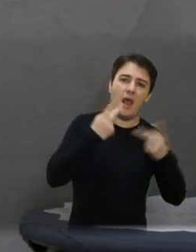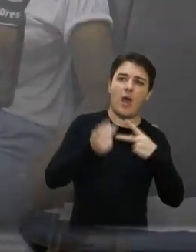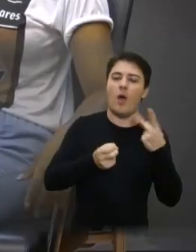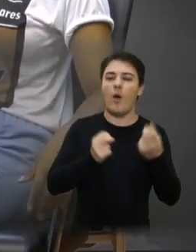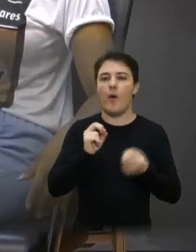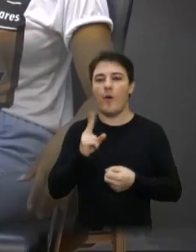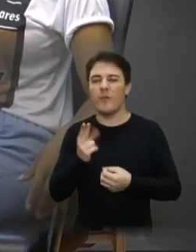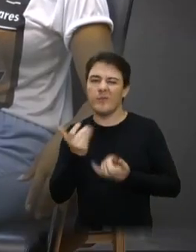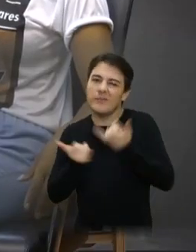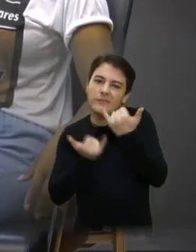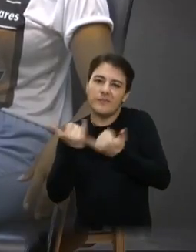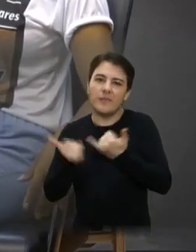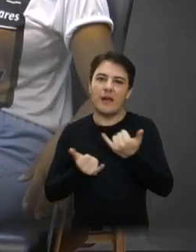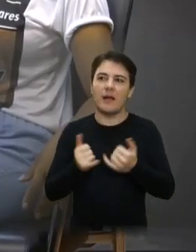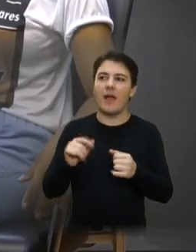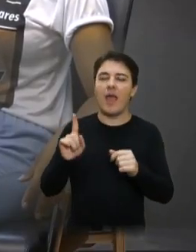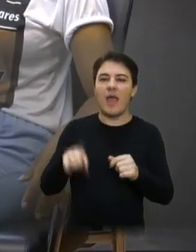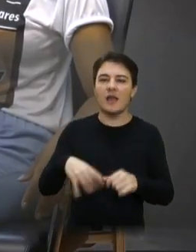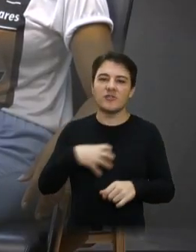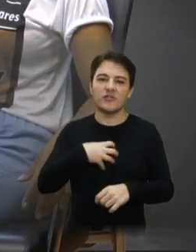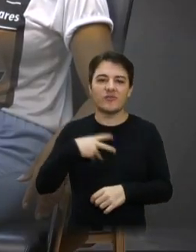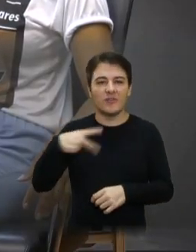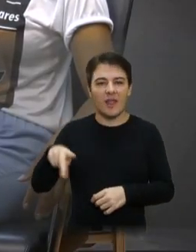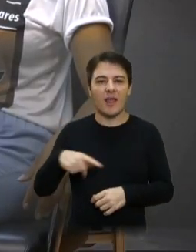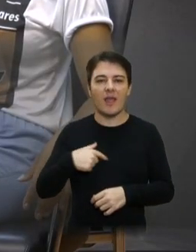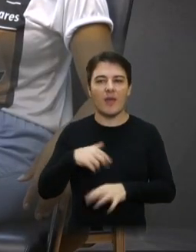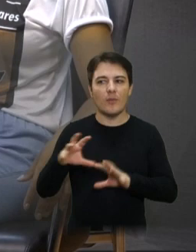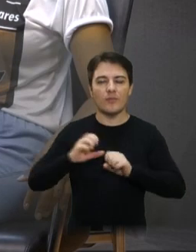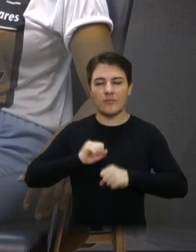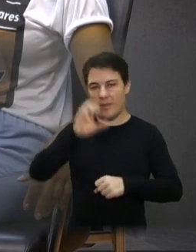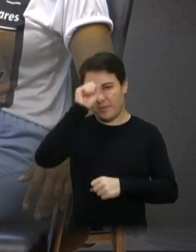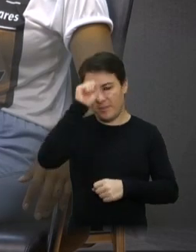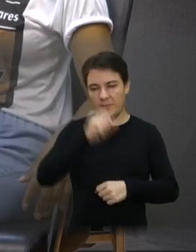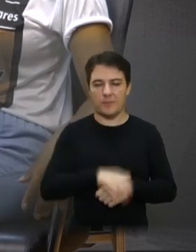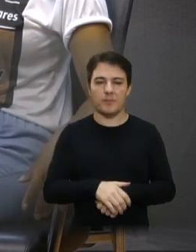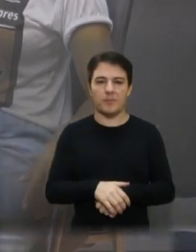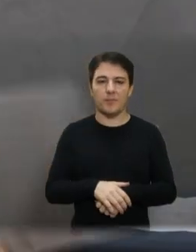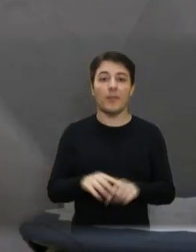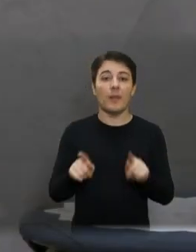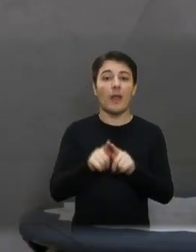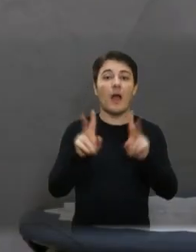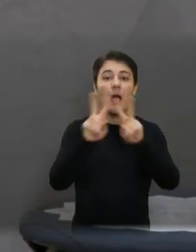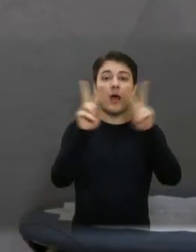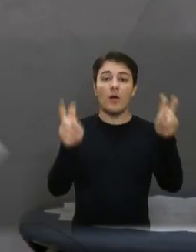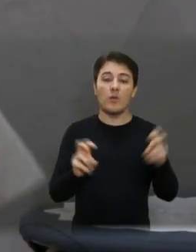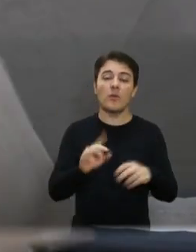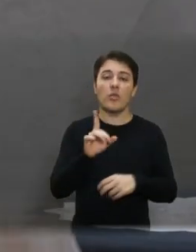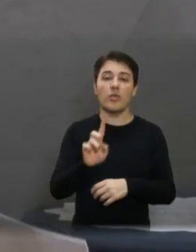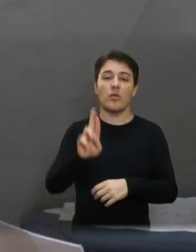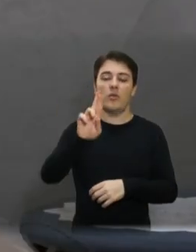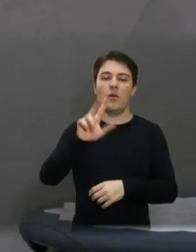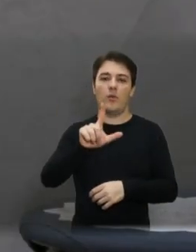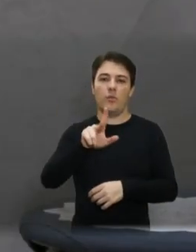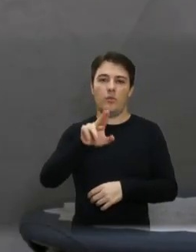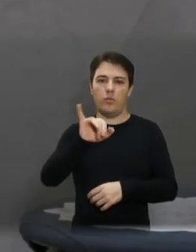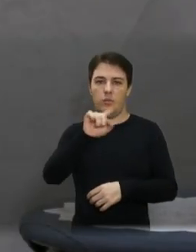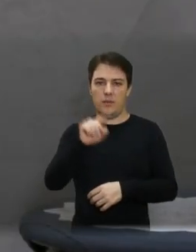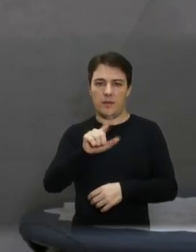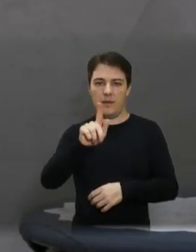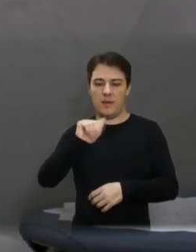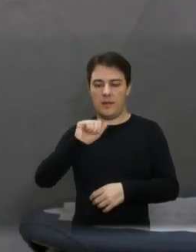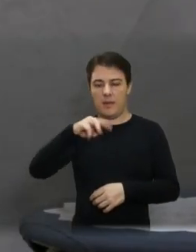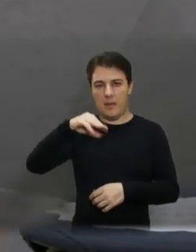Tudo Para Tudo tudo tudo incrível fala agora da semana Doutor Luiz Gama Luiz Gama que atua muito na